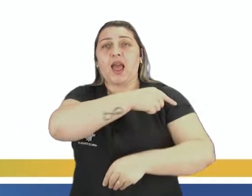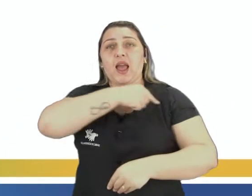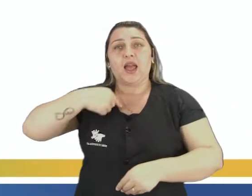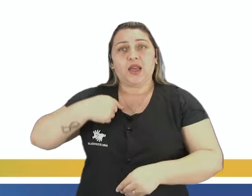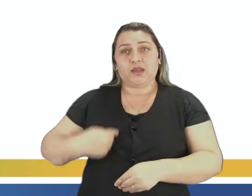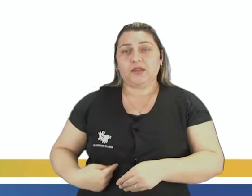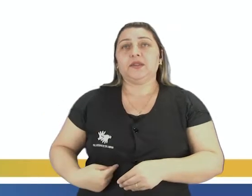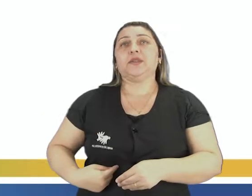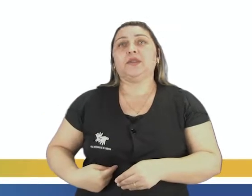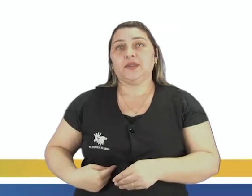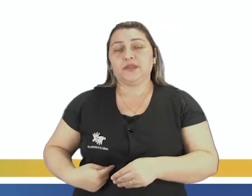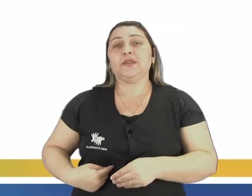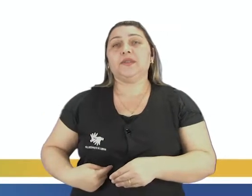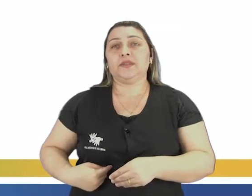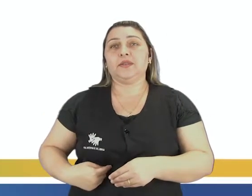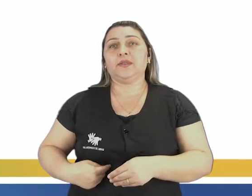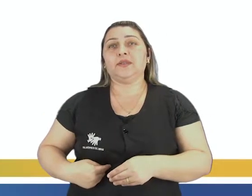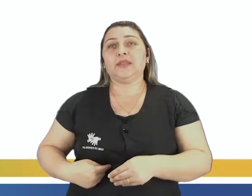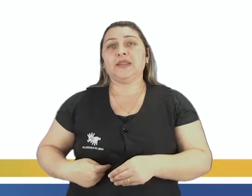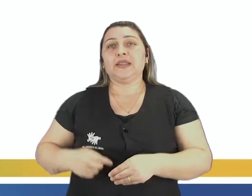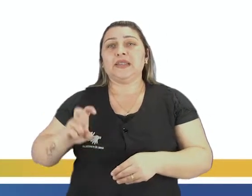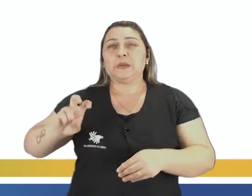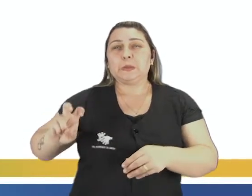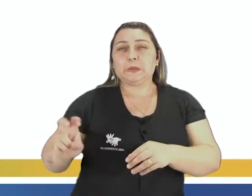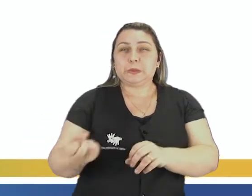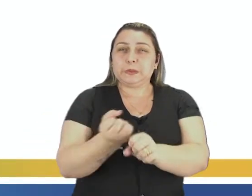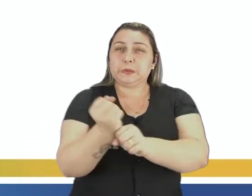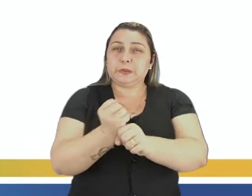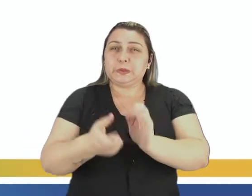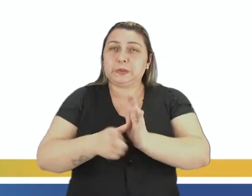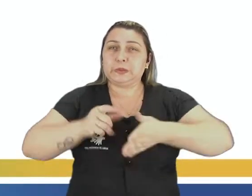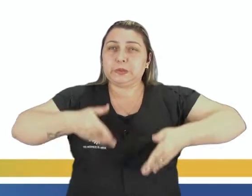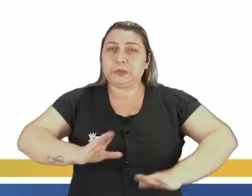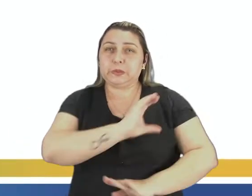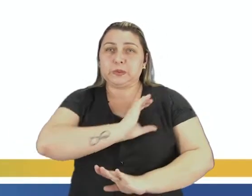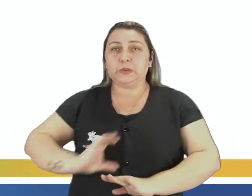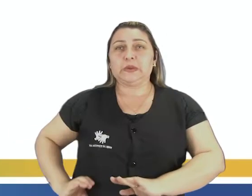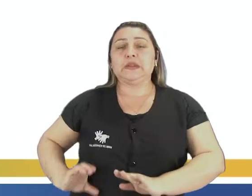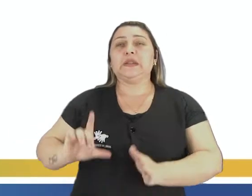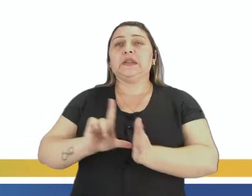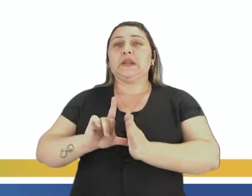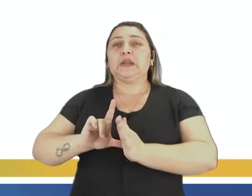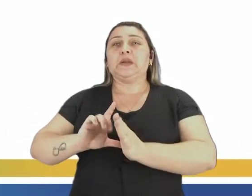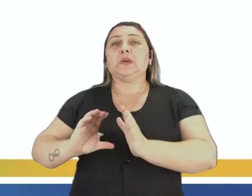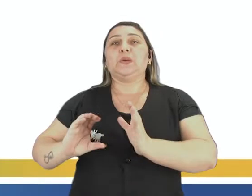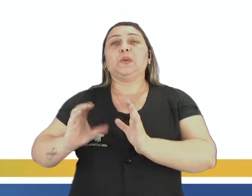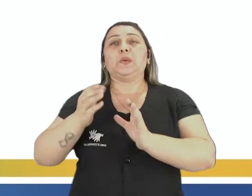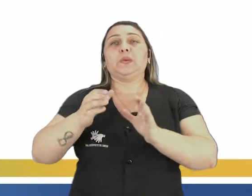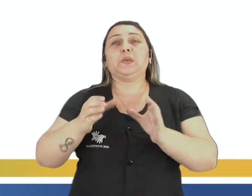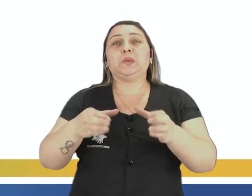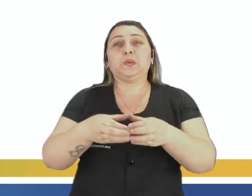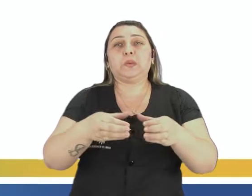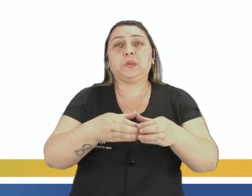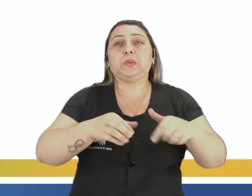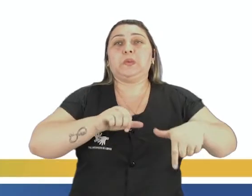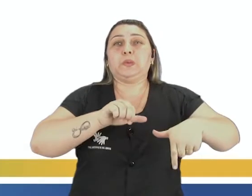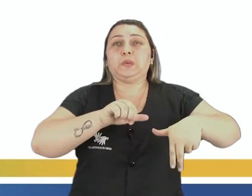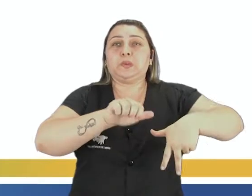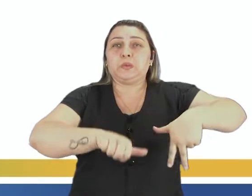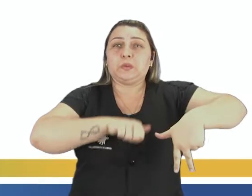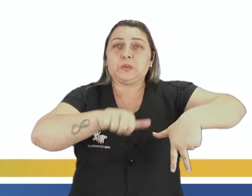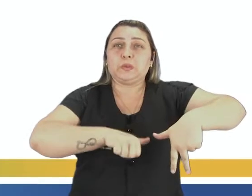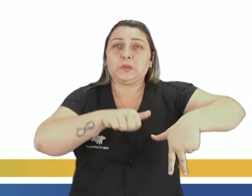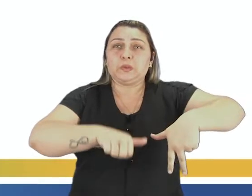China, né? E aí, por volta de 5.000 anos antes de Cristo, surgem os grupos nômades e esses grupos vão